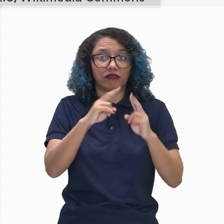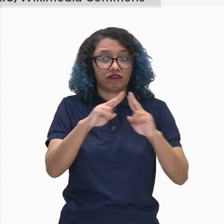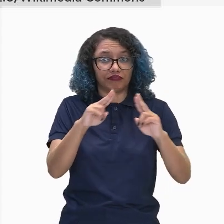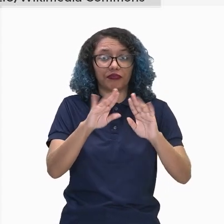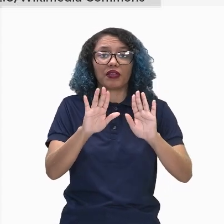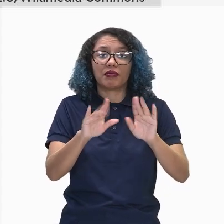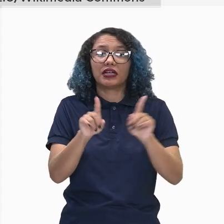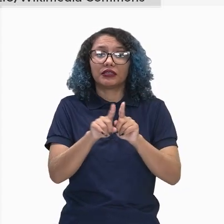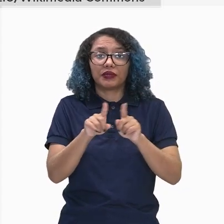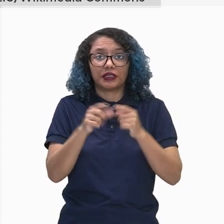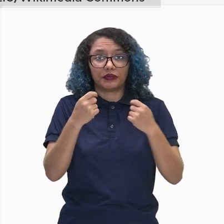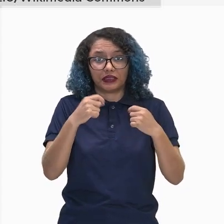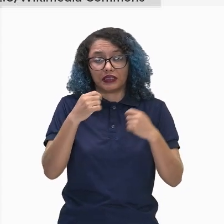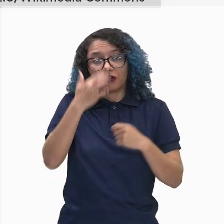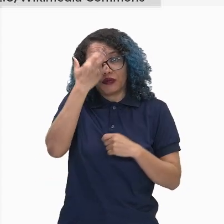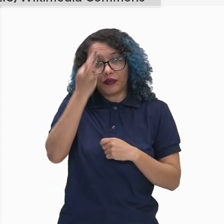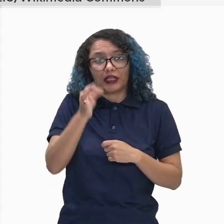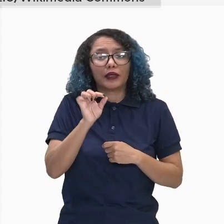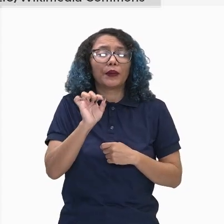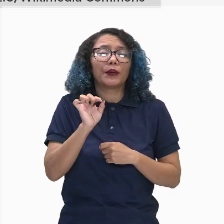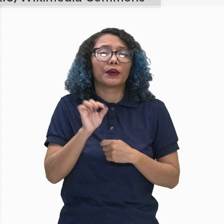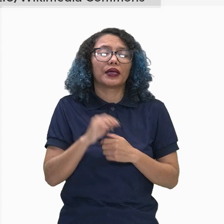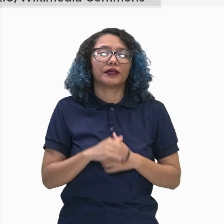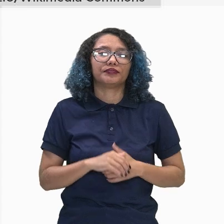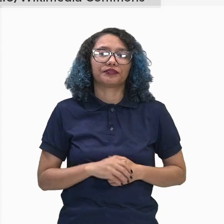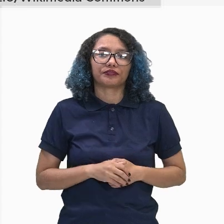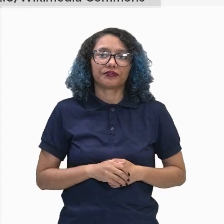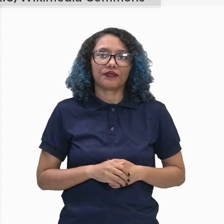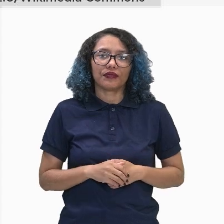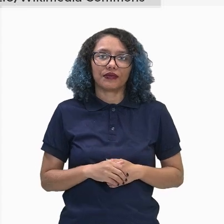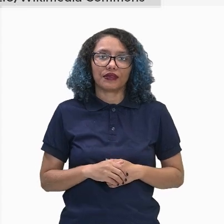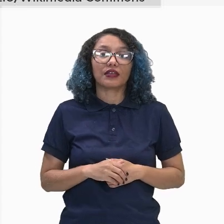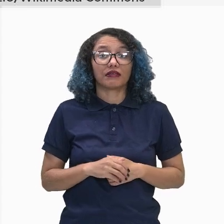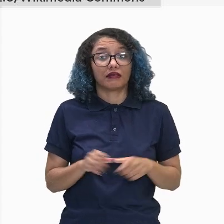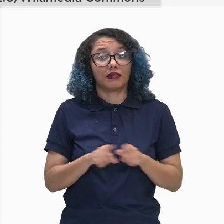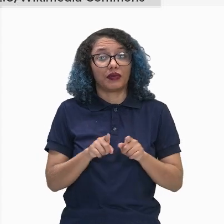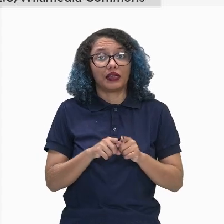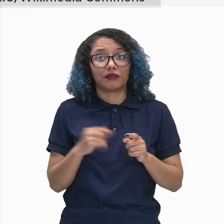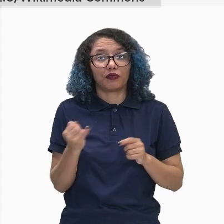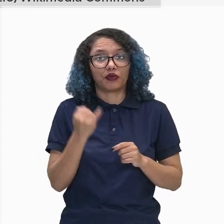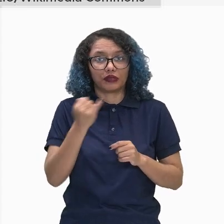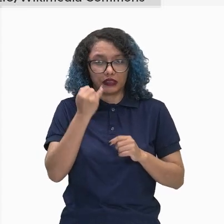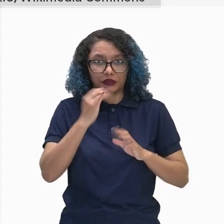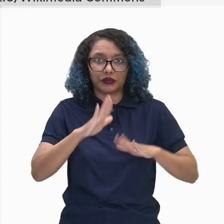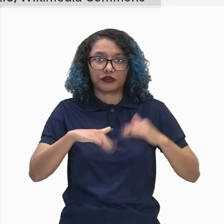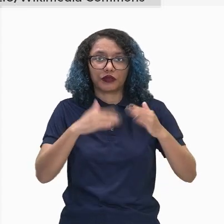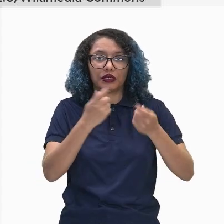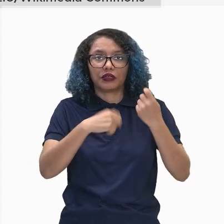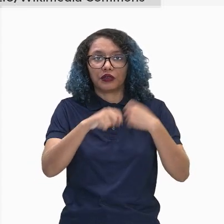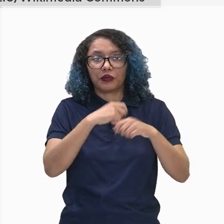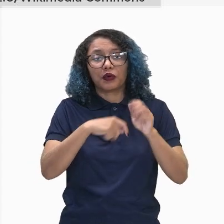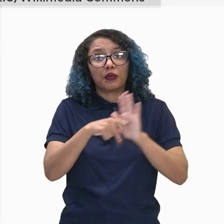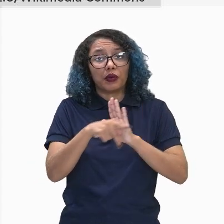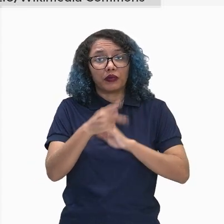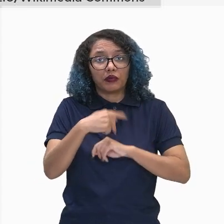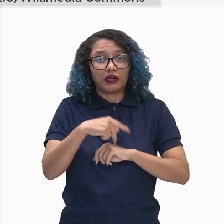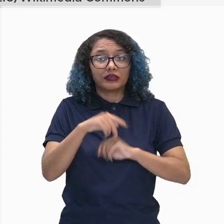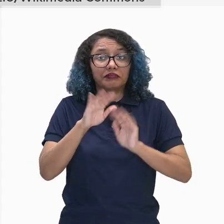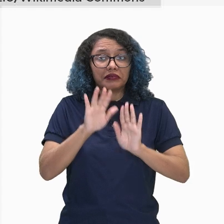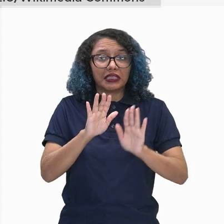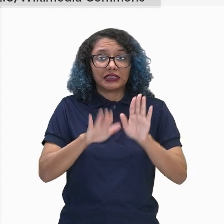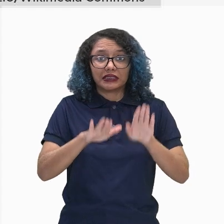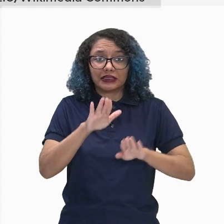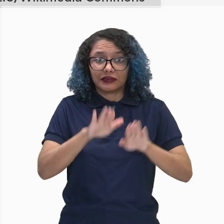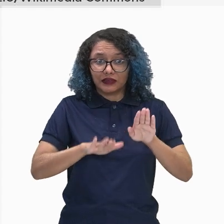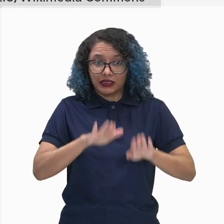também entender que é importante para o crescimento socioeconômico do nosso país, mas muitas vezes a forma